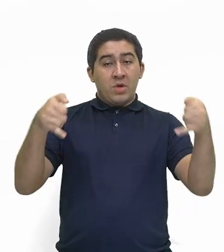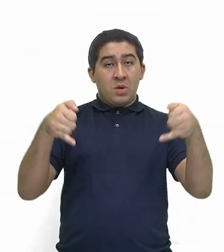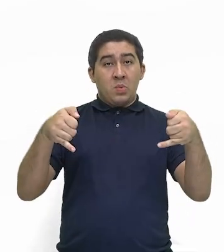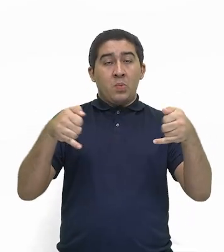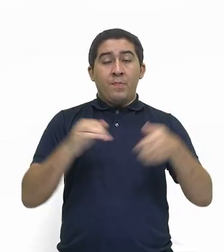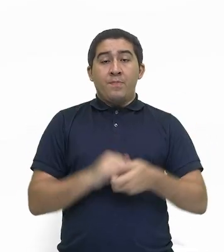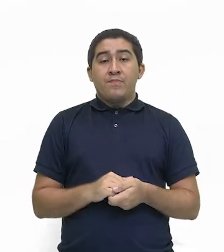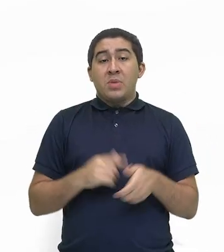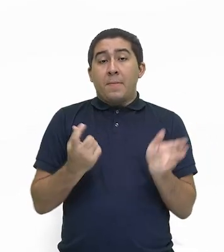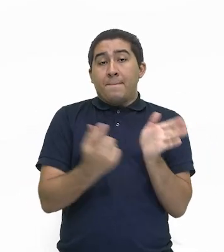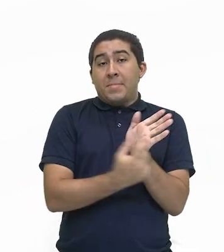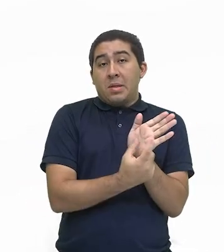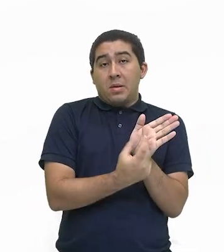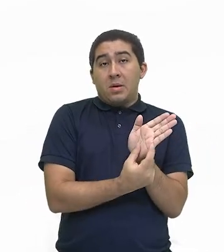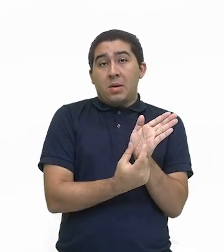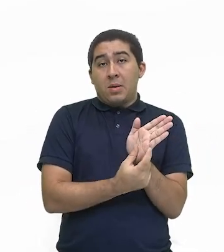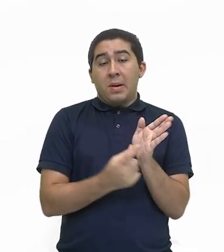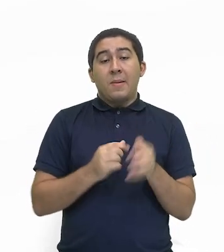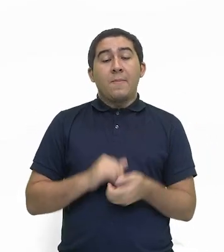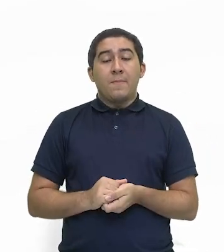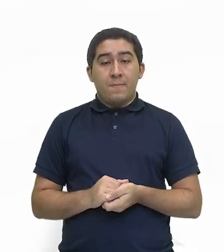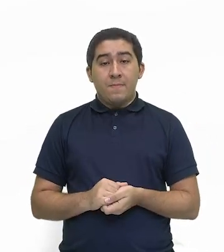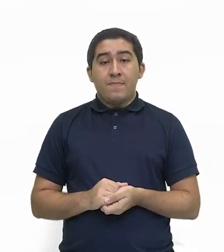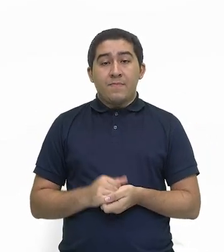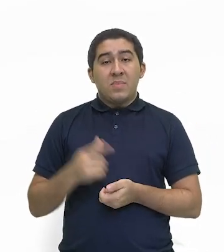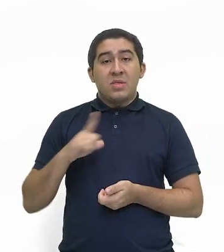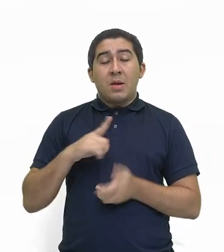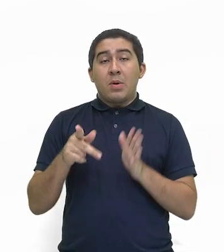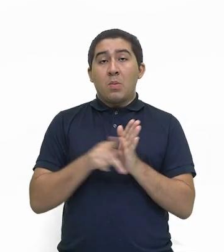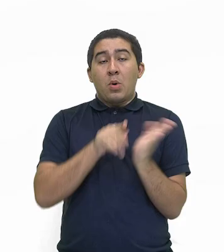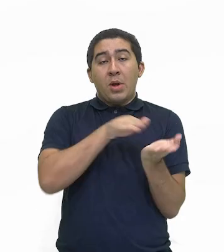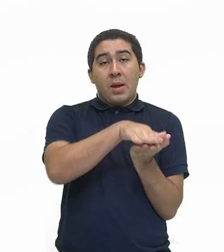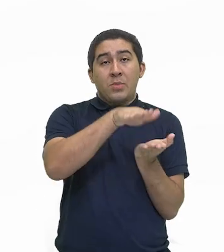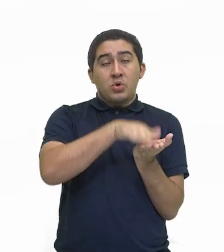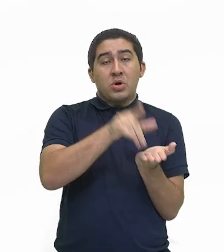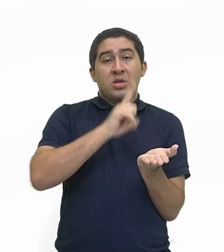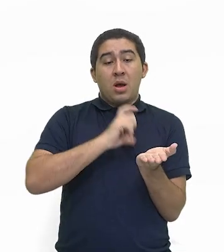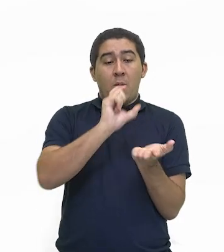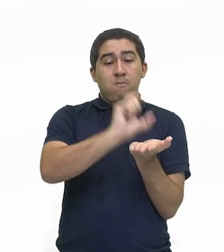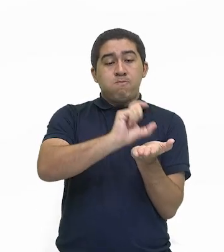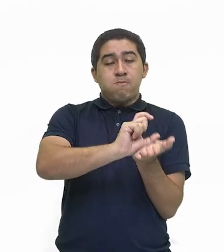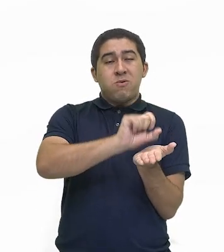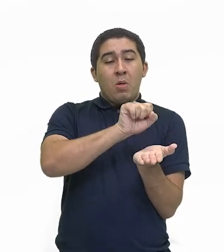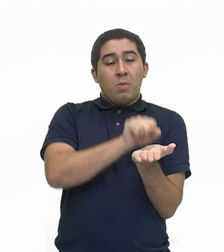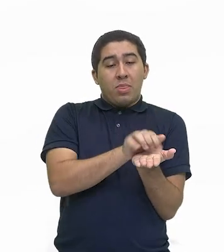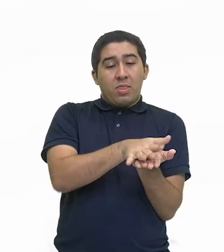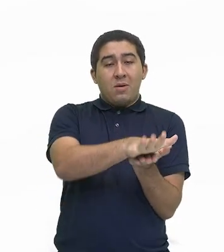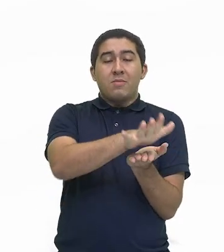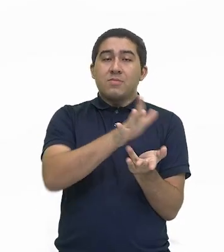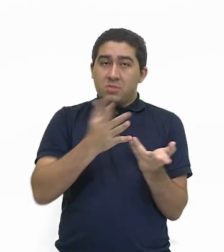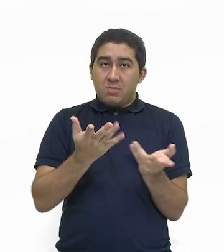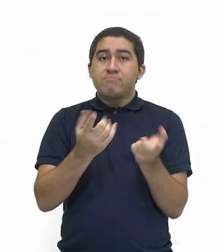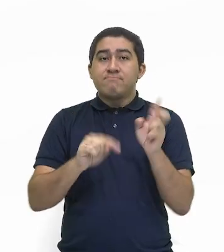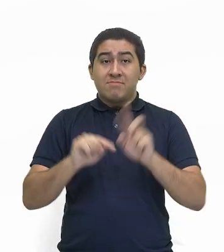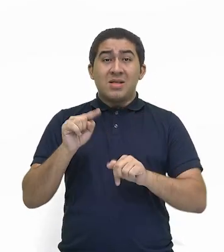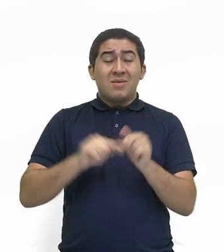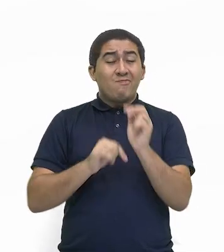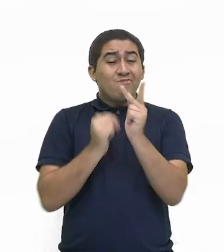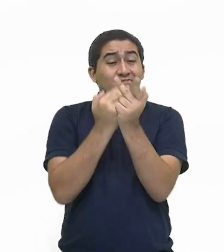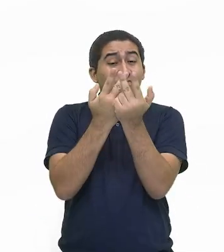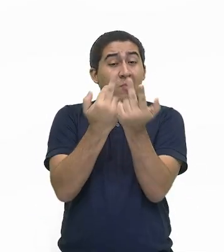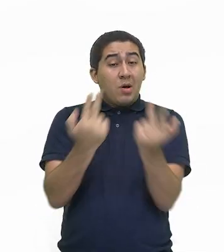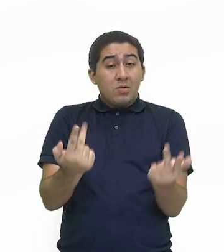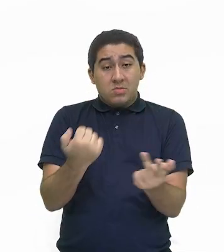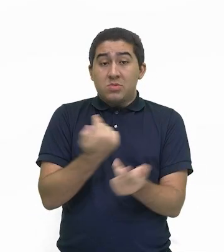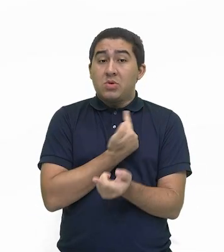temos baterias, temos os cartuchos das impressoras. Quanto lixo eletrônico